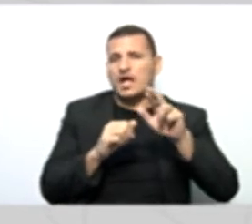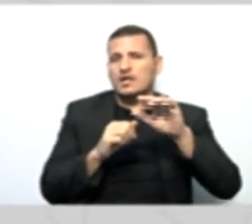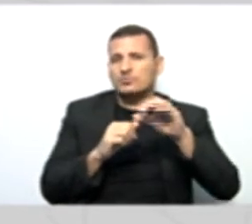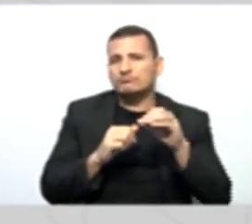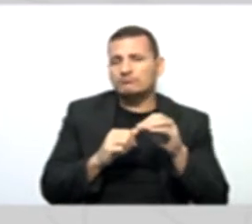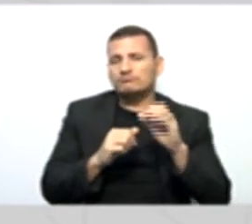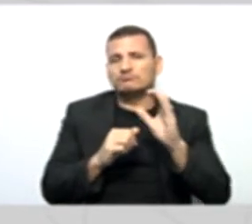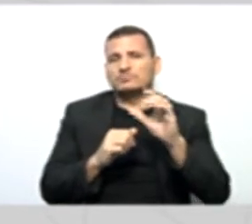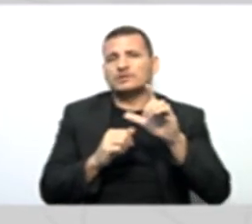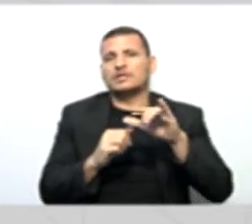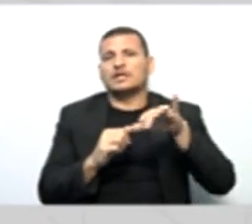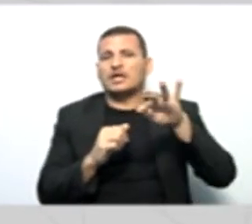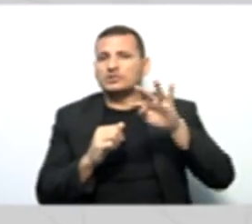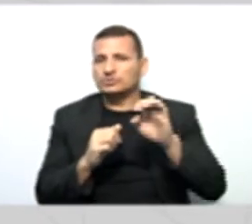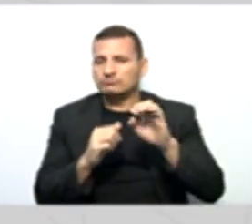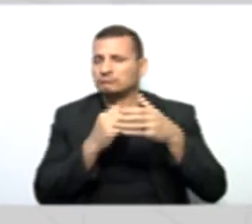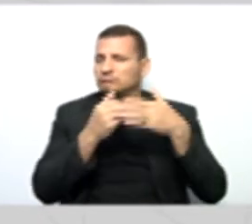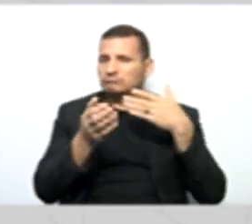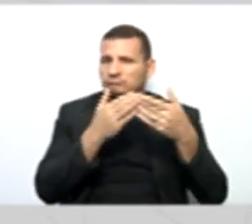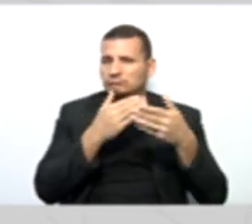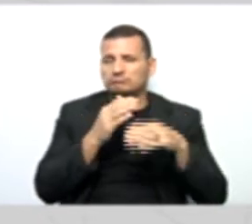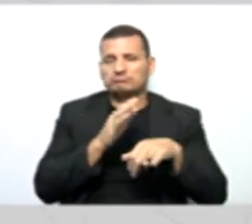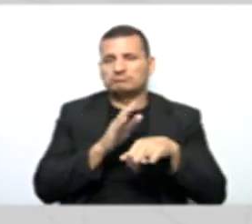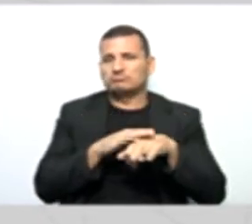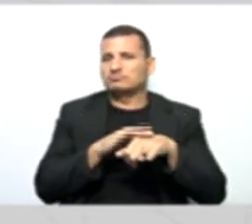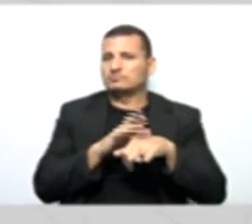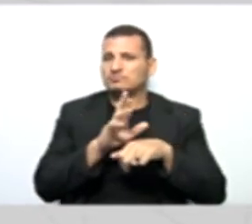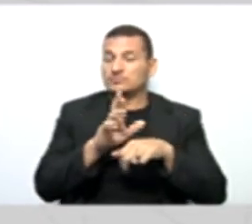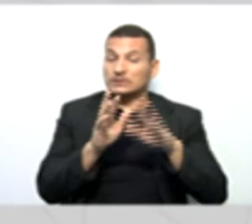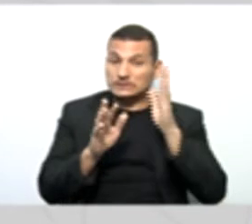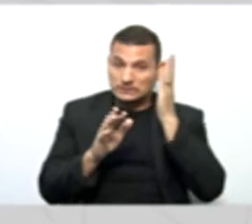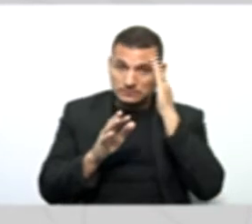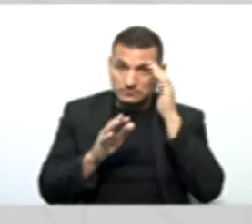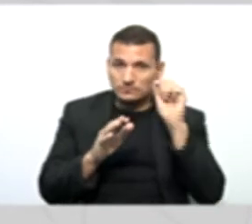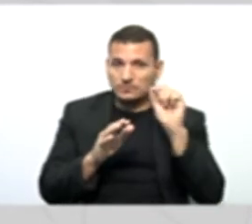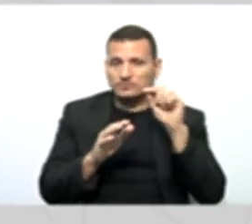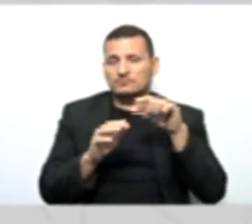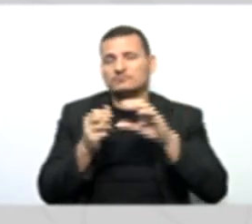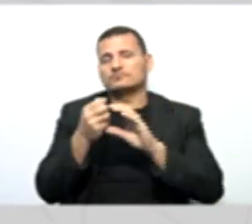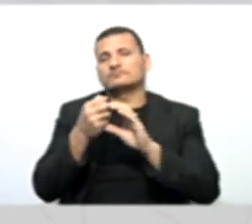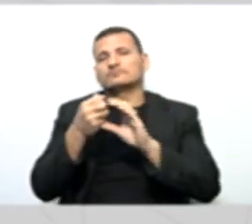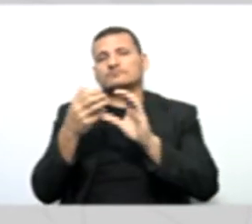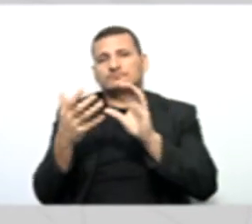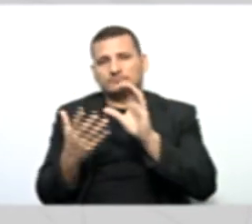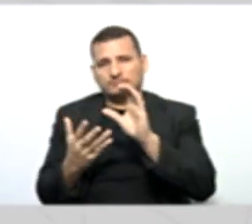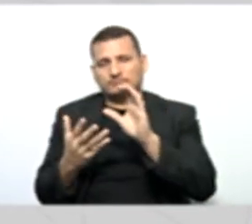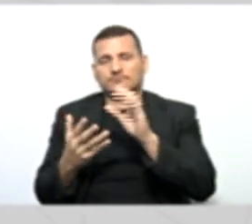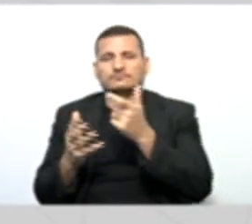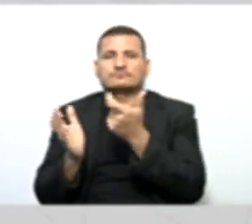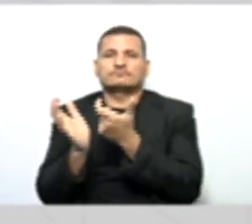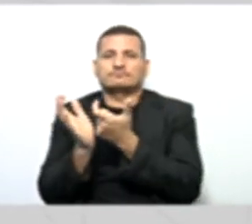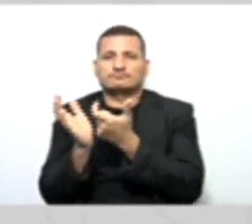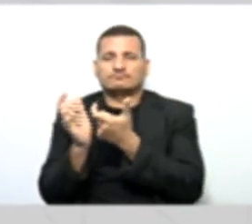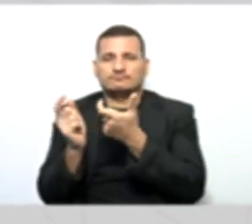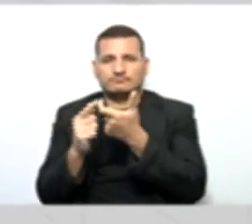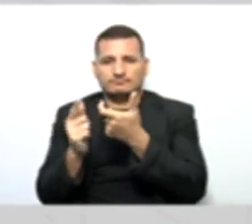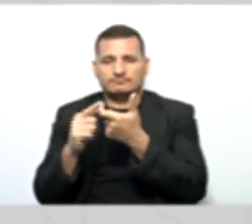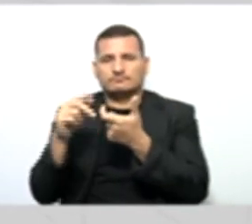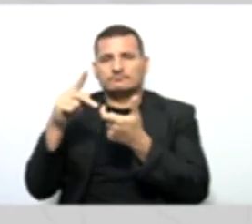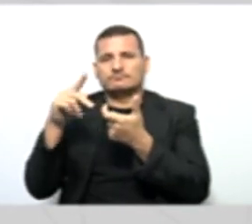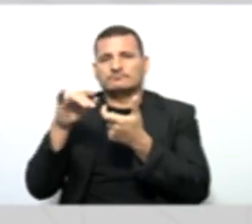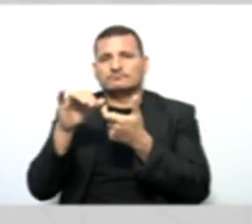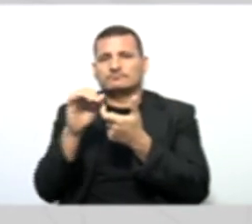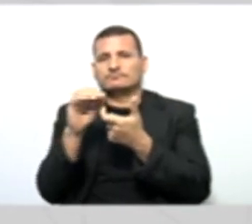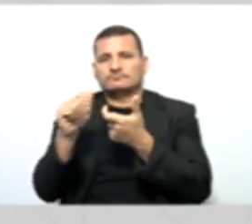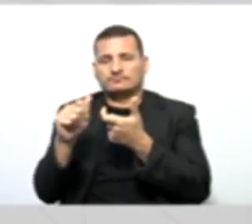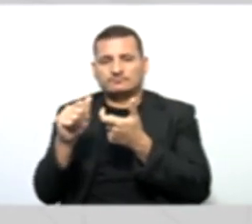poderia ser o nome que você quiser, sabendo que ele vai ser criado com as características da classe